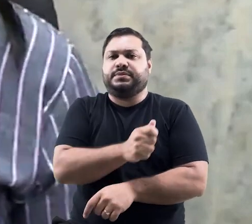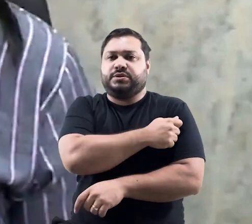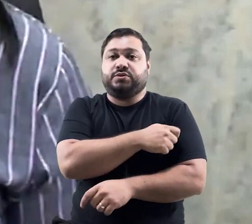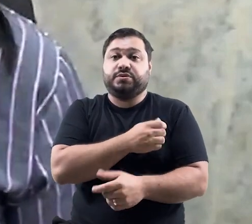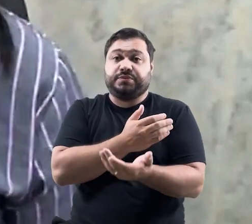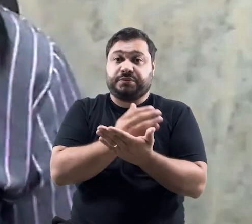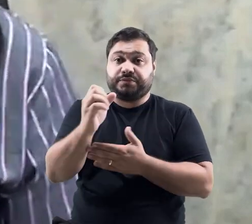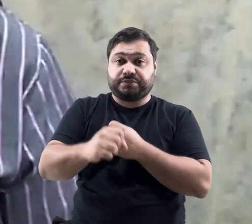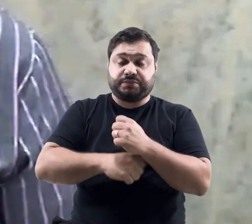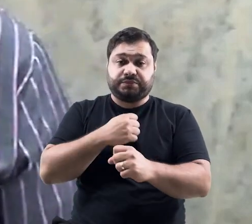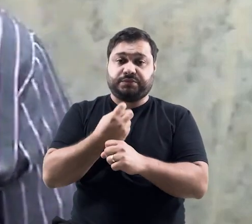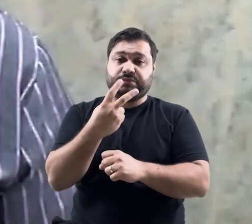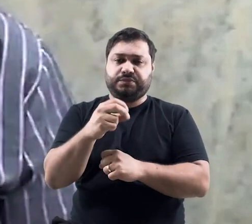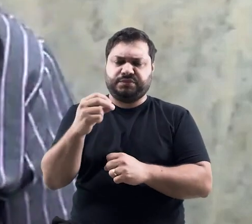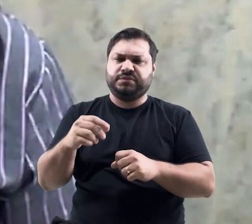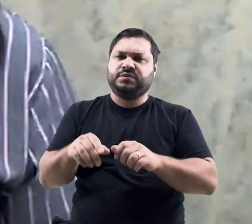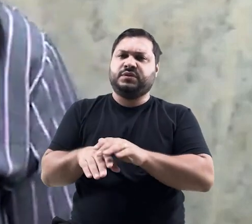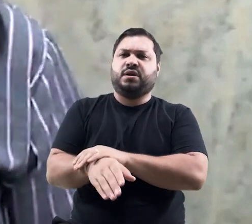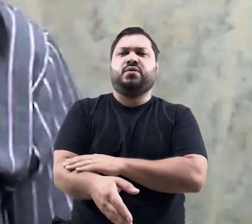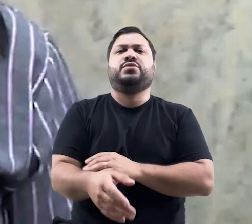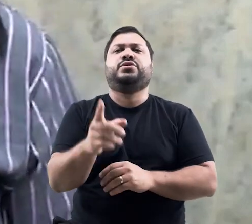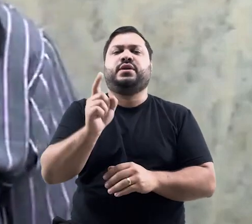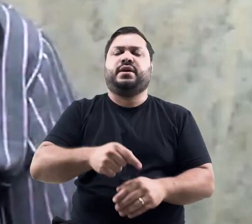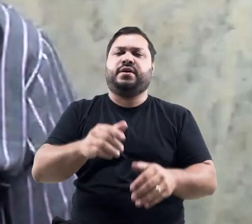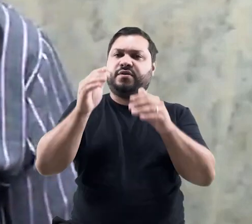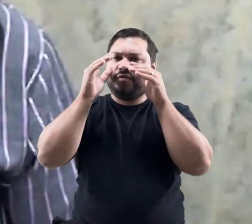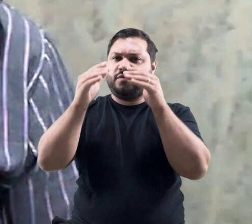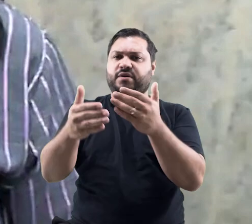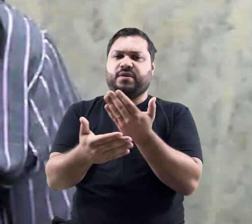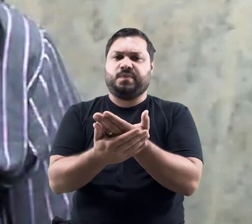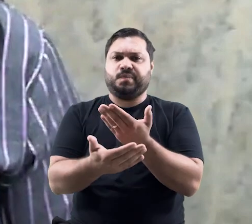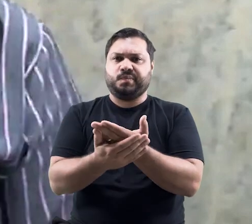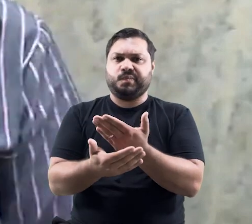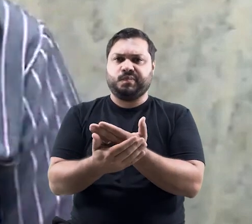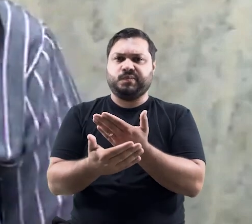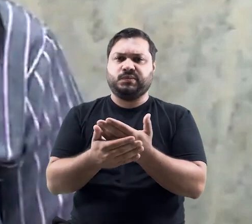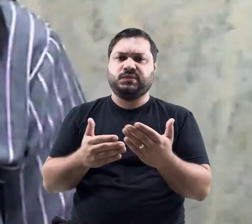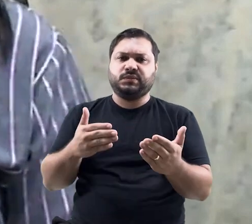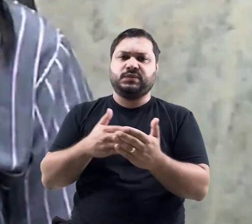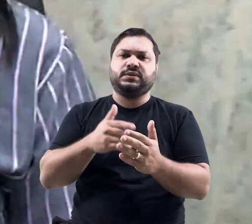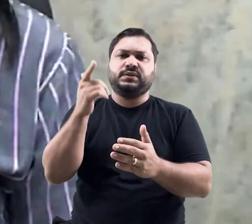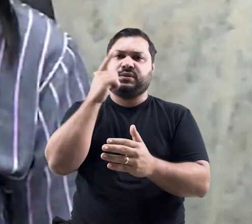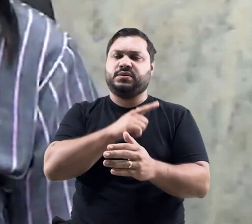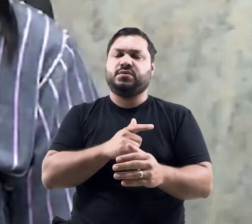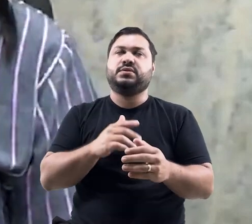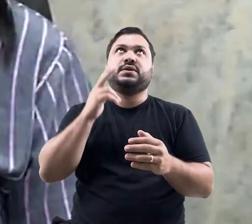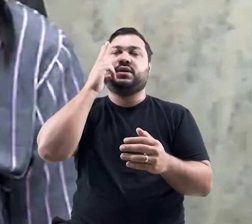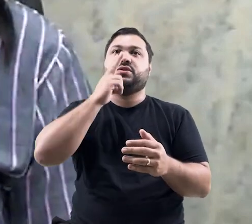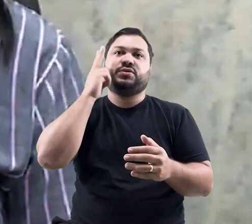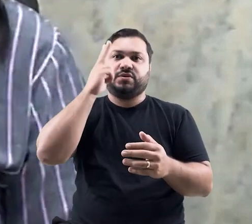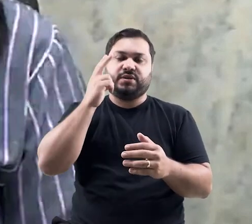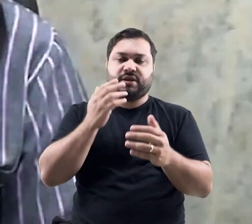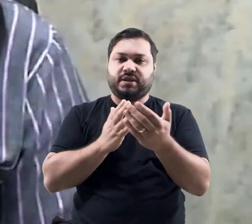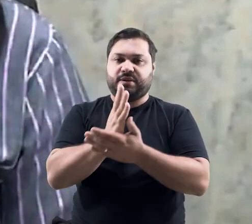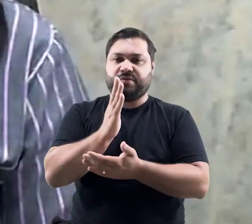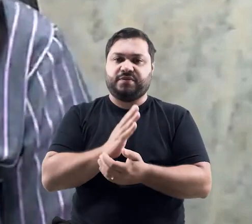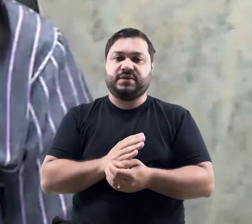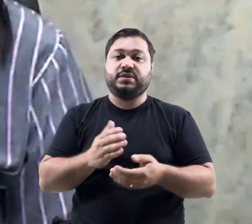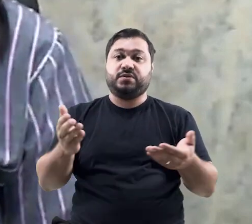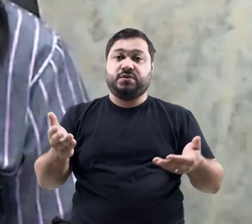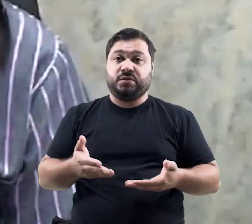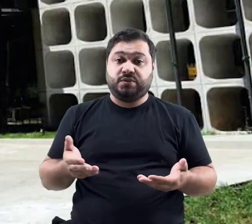dessas pessoas. Desde 2020, sua rotina passou a ser focada nos estudos até conseguir a tão